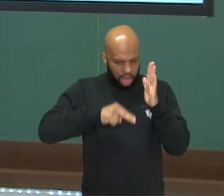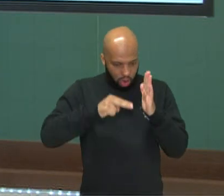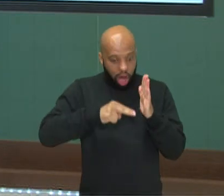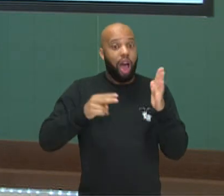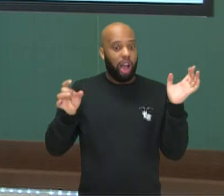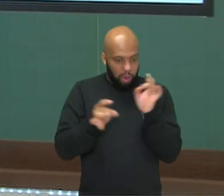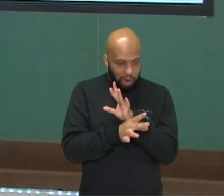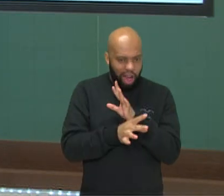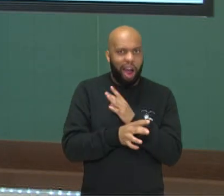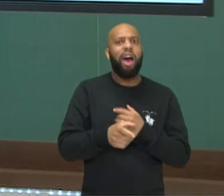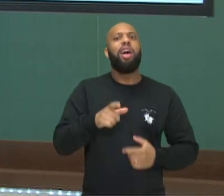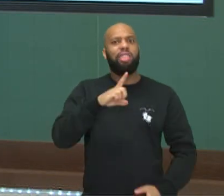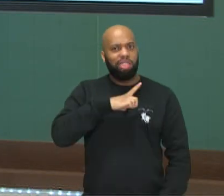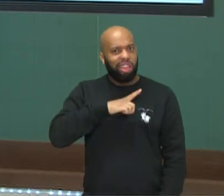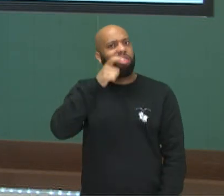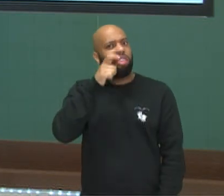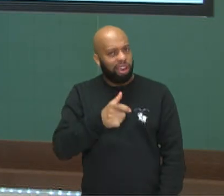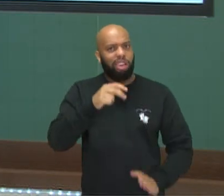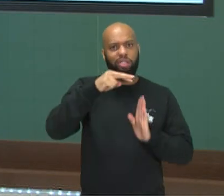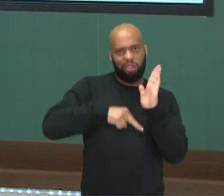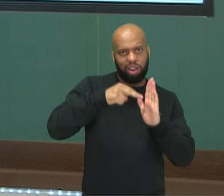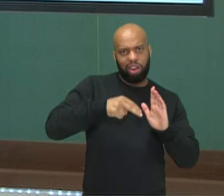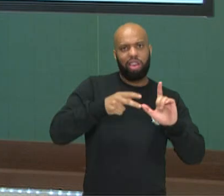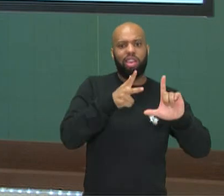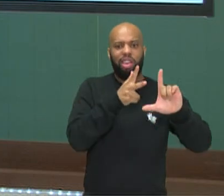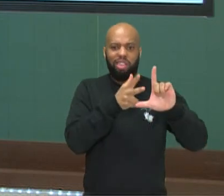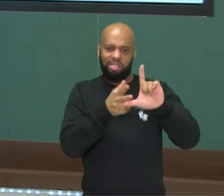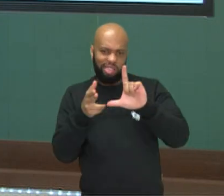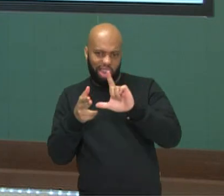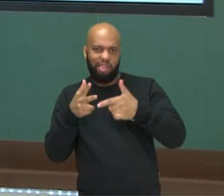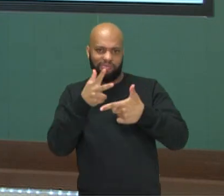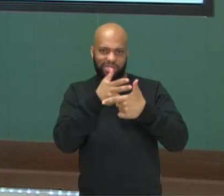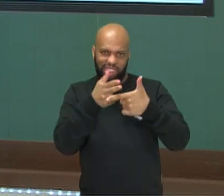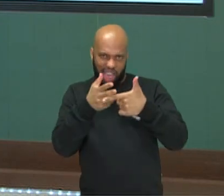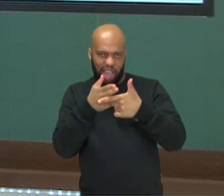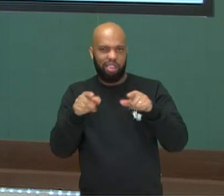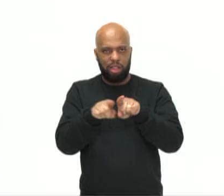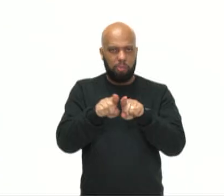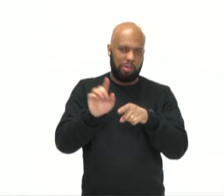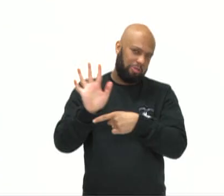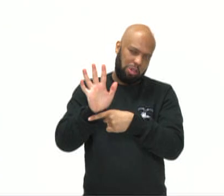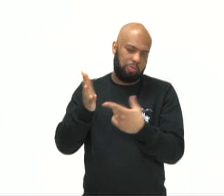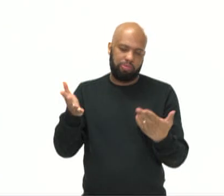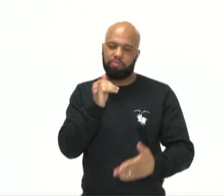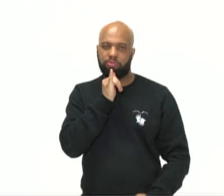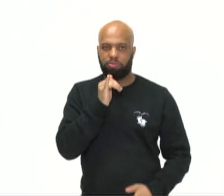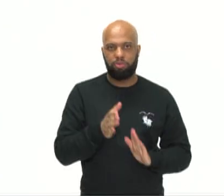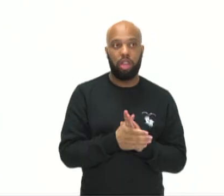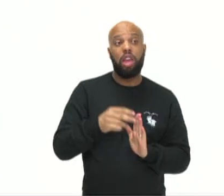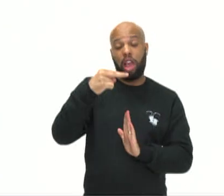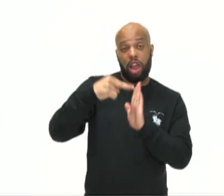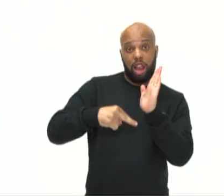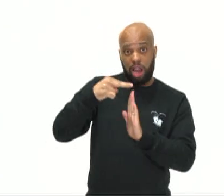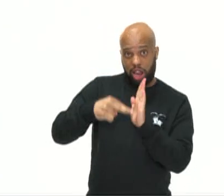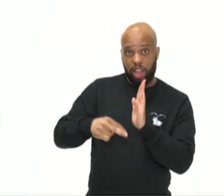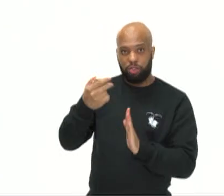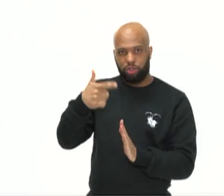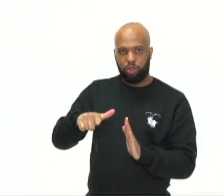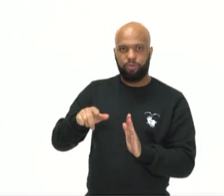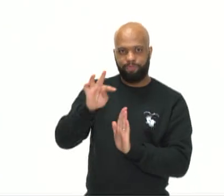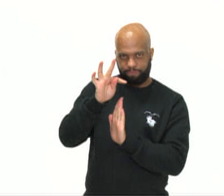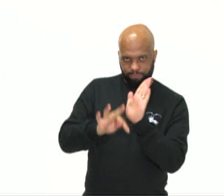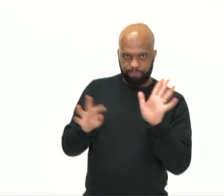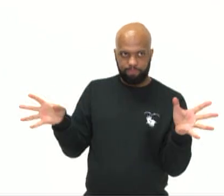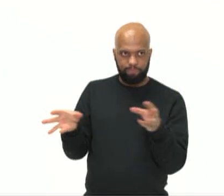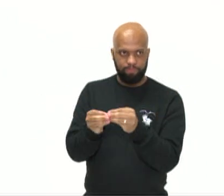ou a ler o livro, a série, o evento. Vamos para a segunda atividade? Releia a sinopse. Na ilha